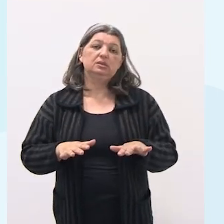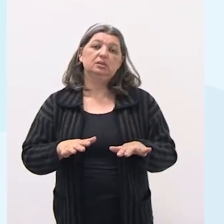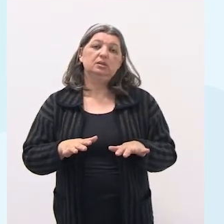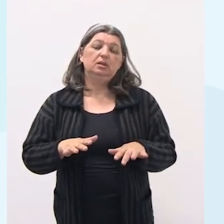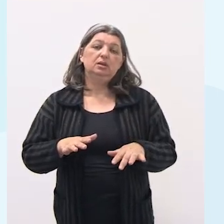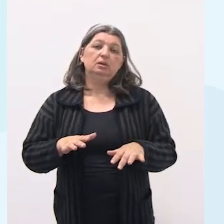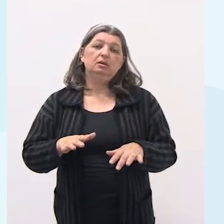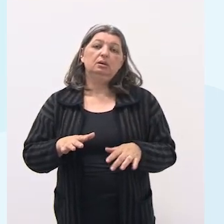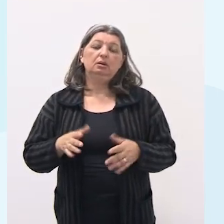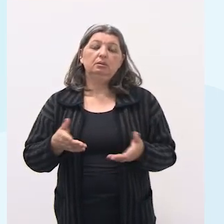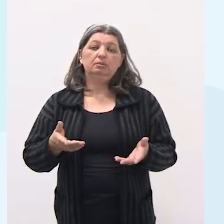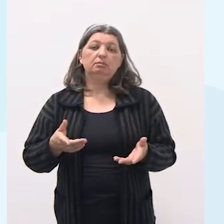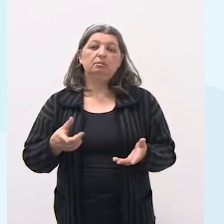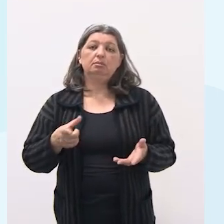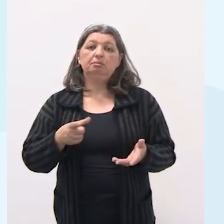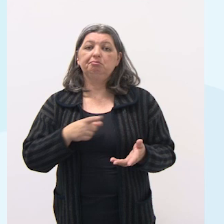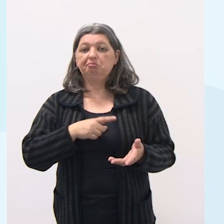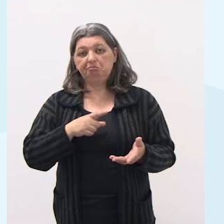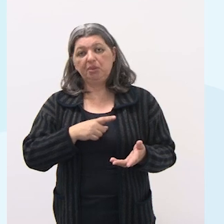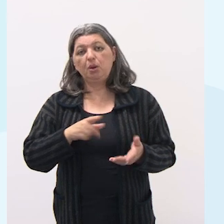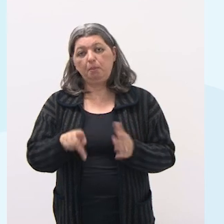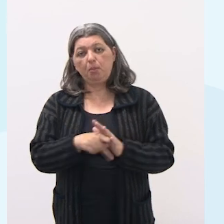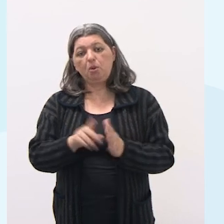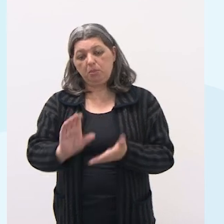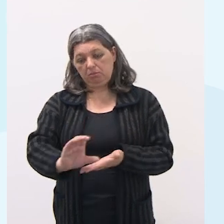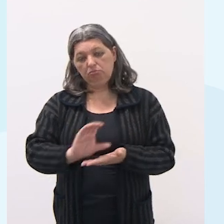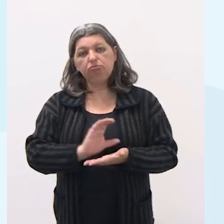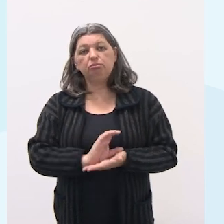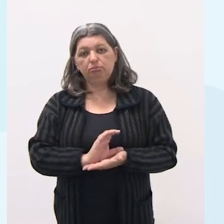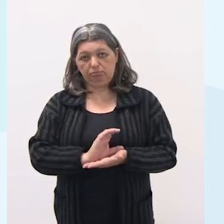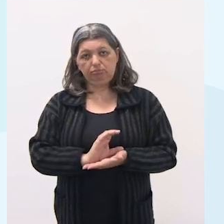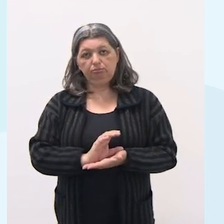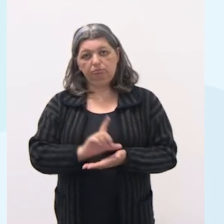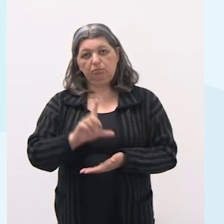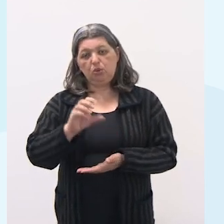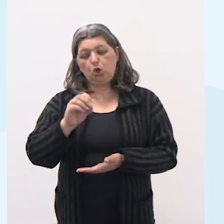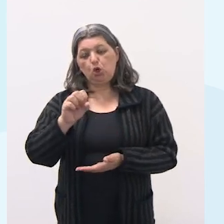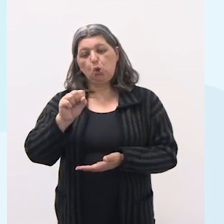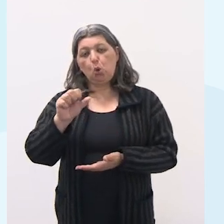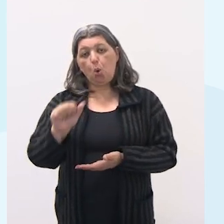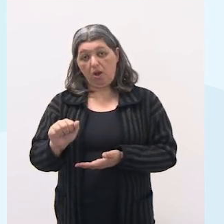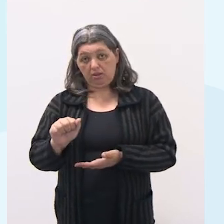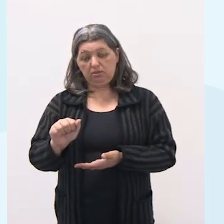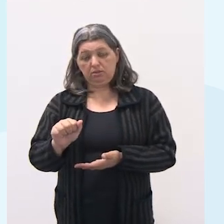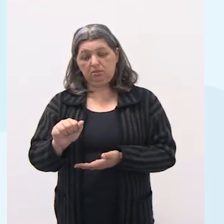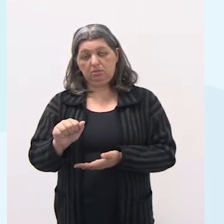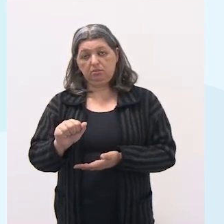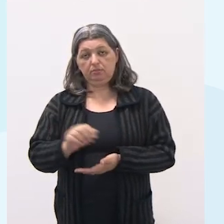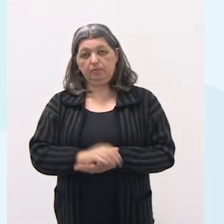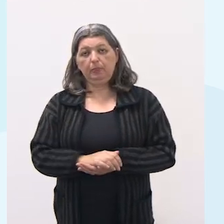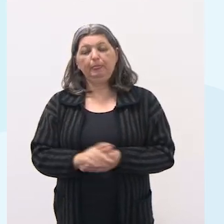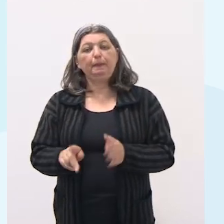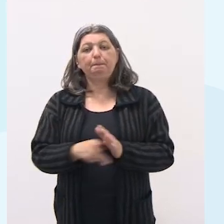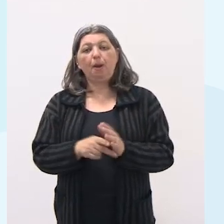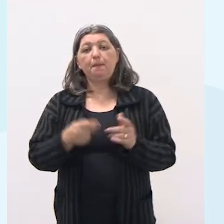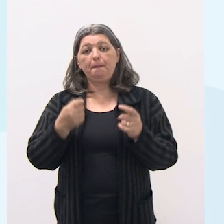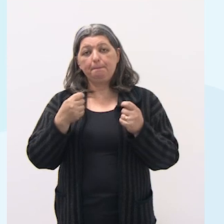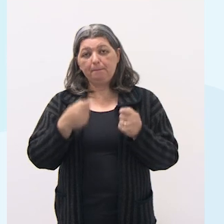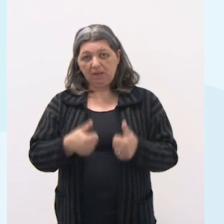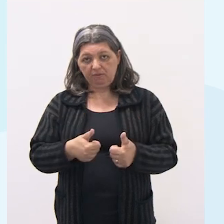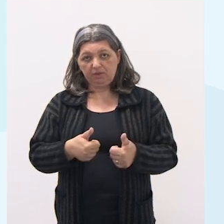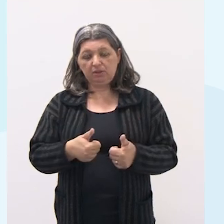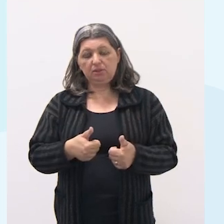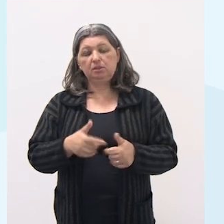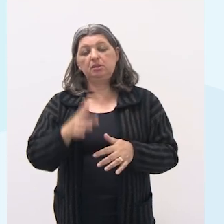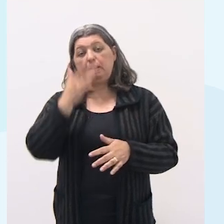recebe esse auxílio econômico através do LOAS, e essa pessoa que vive com essa